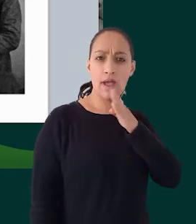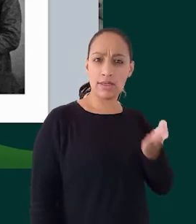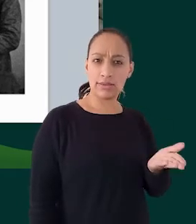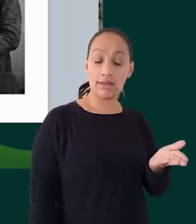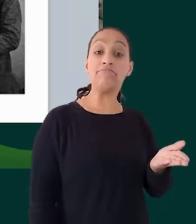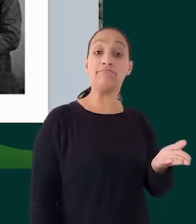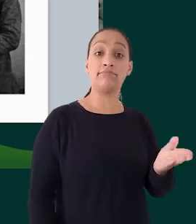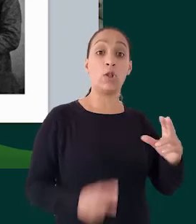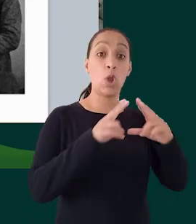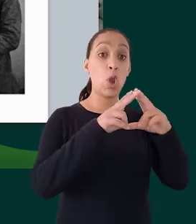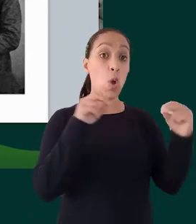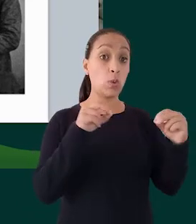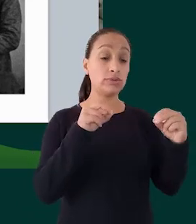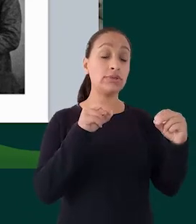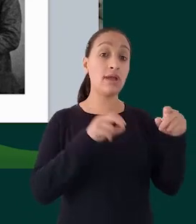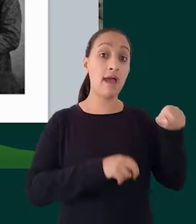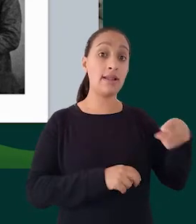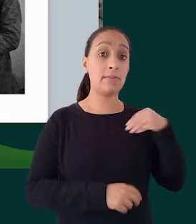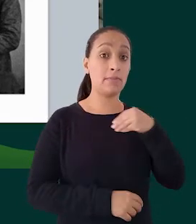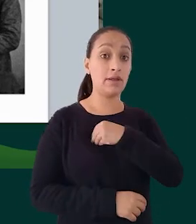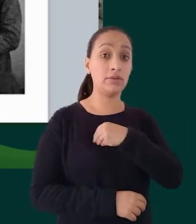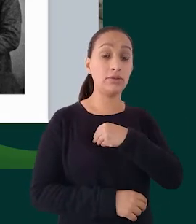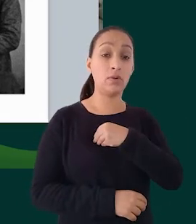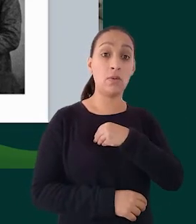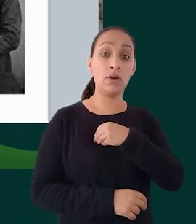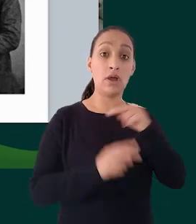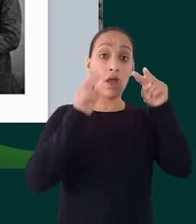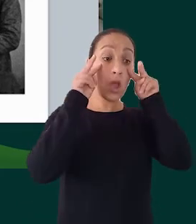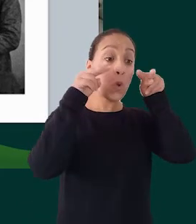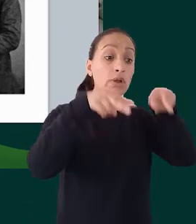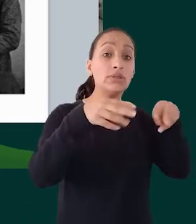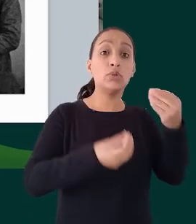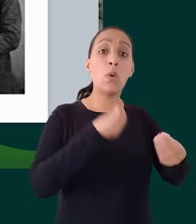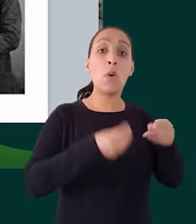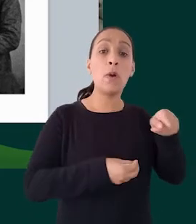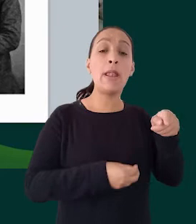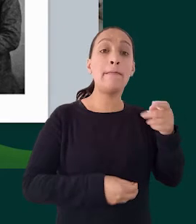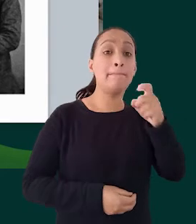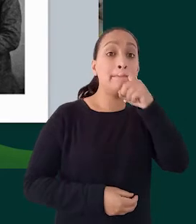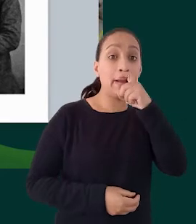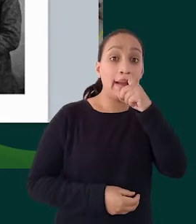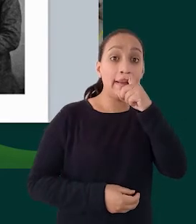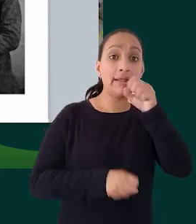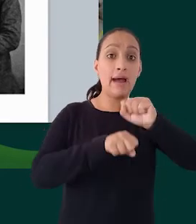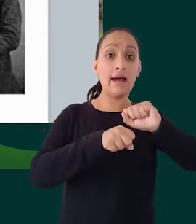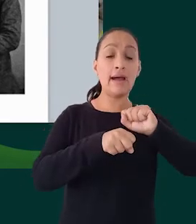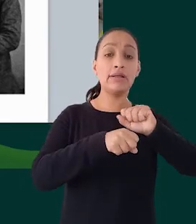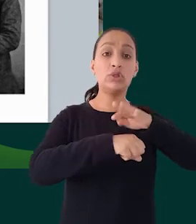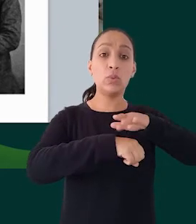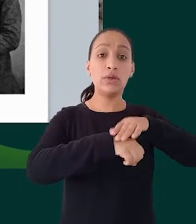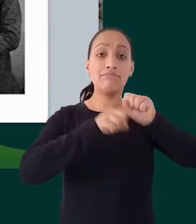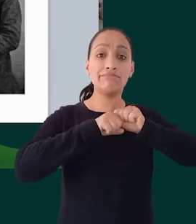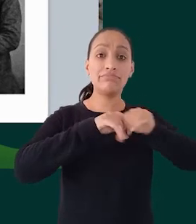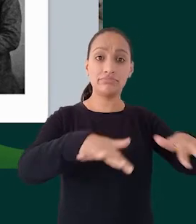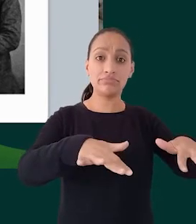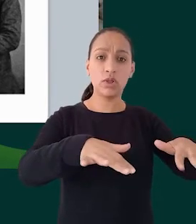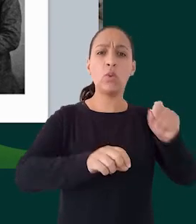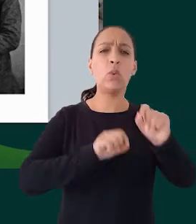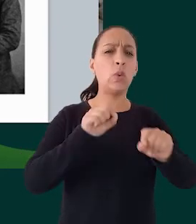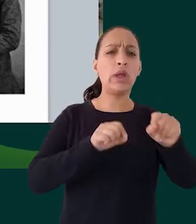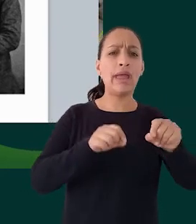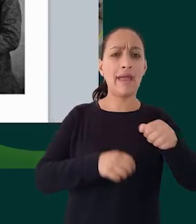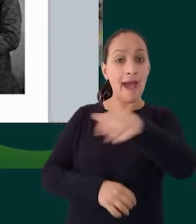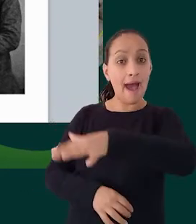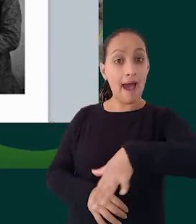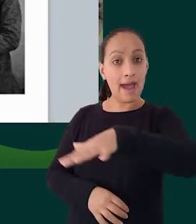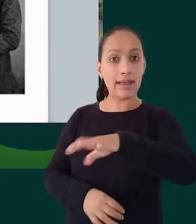londrino que é considerado o pai da epidemiologia, né? Epidemiologia é aquele ramo da medicina que estuda